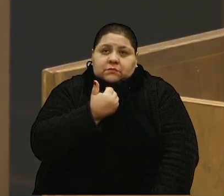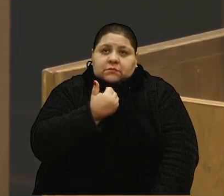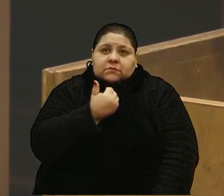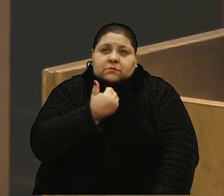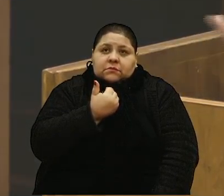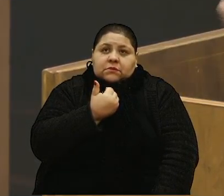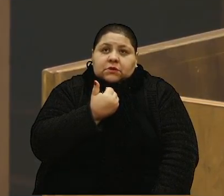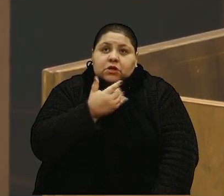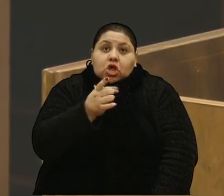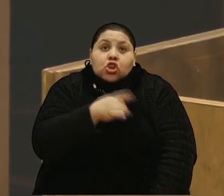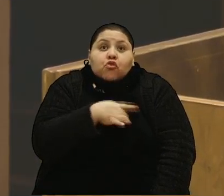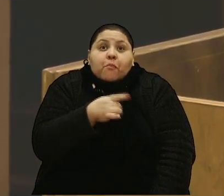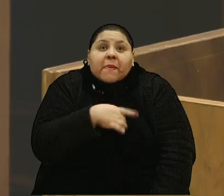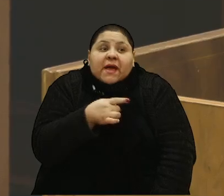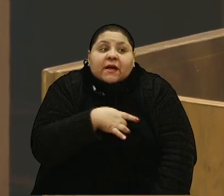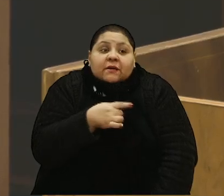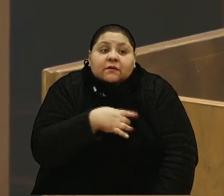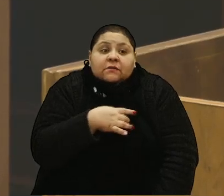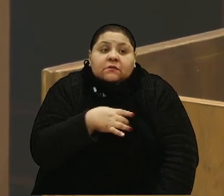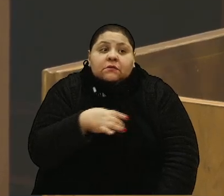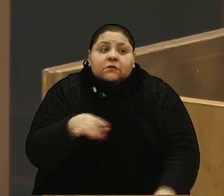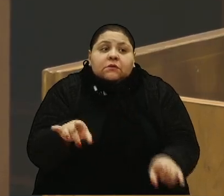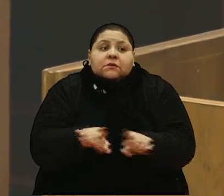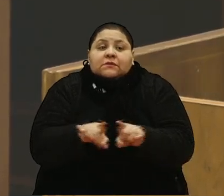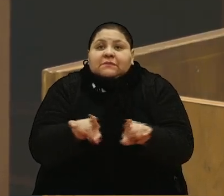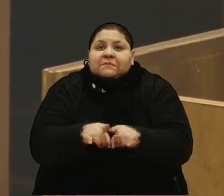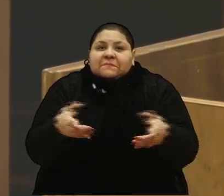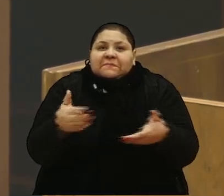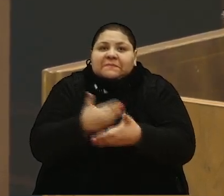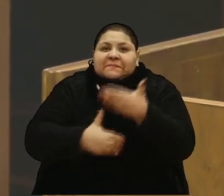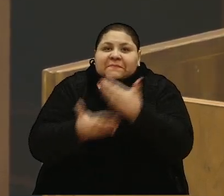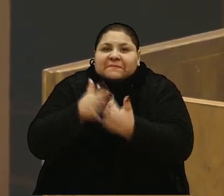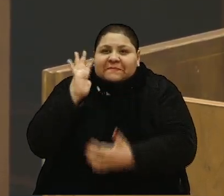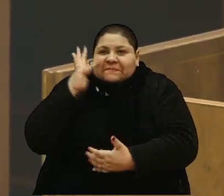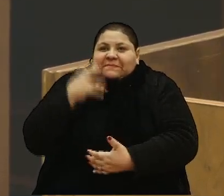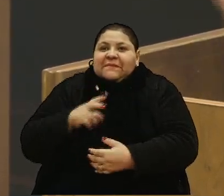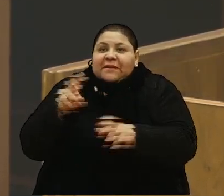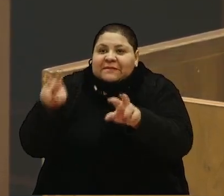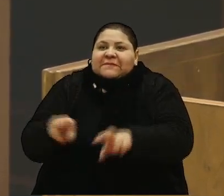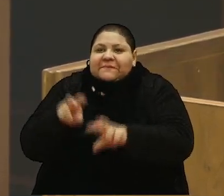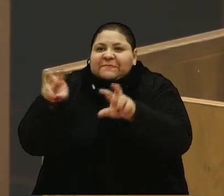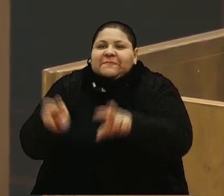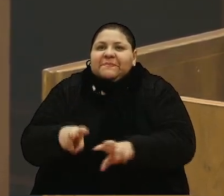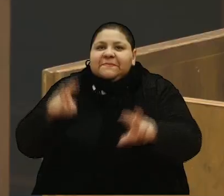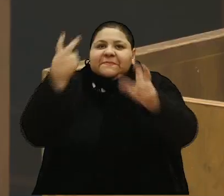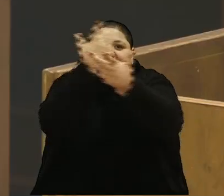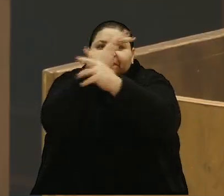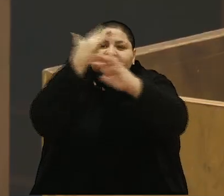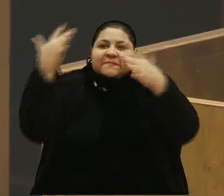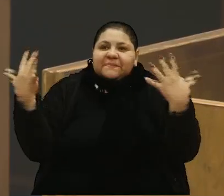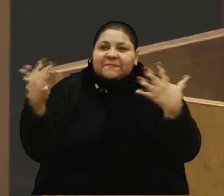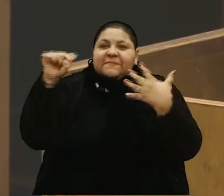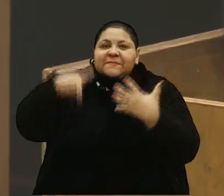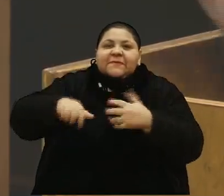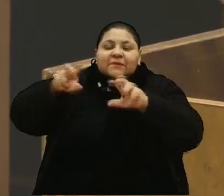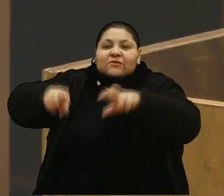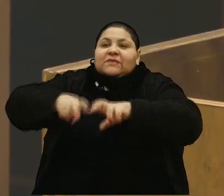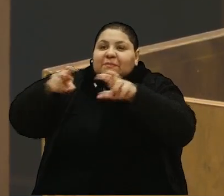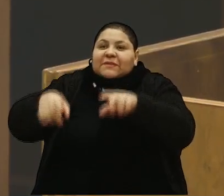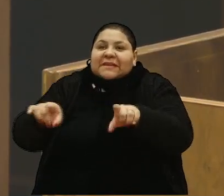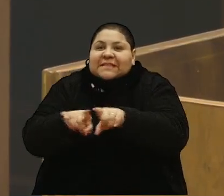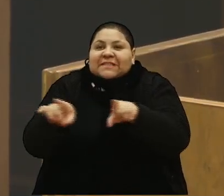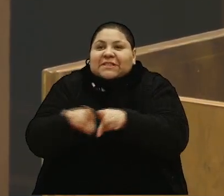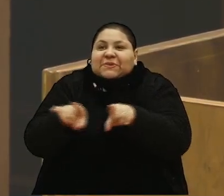No desespero de tudo que está acontecendo com os agricultores por causa do meio ambiente, esse agricultor